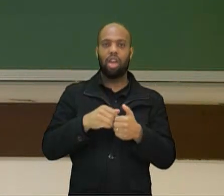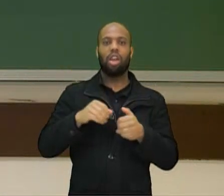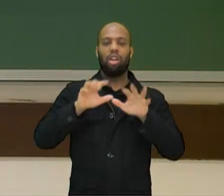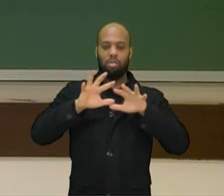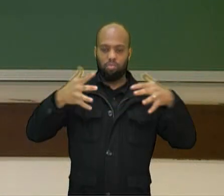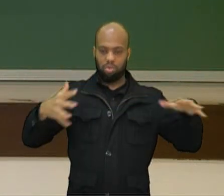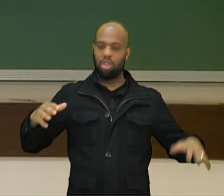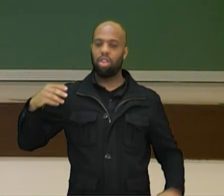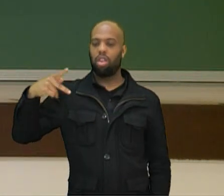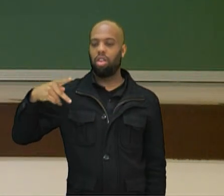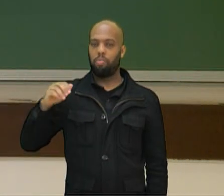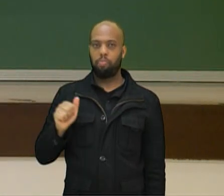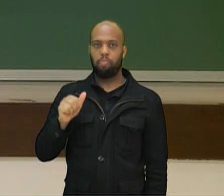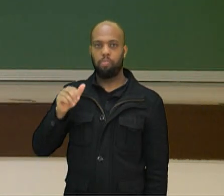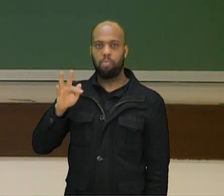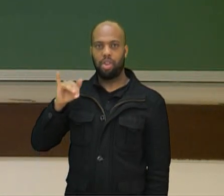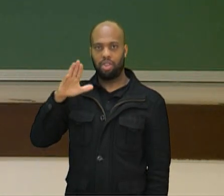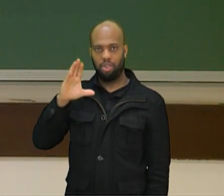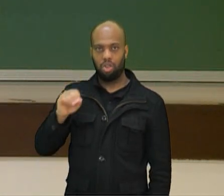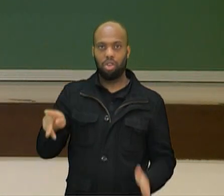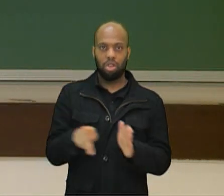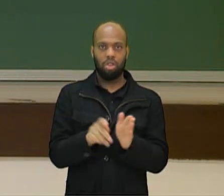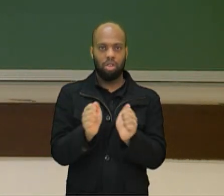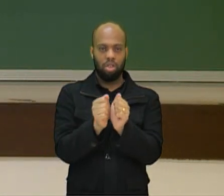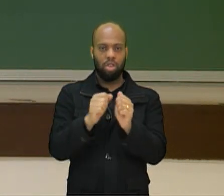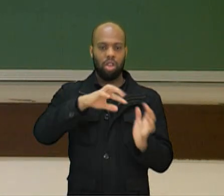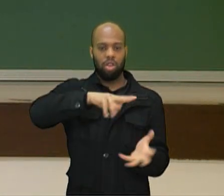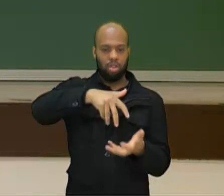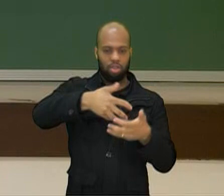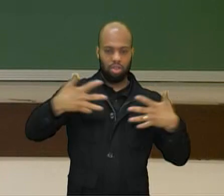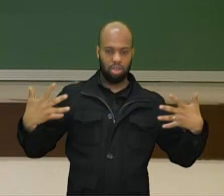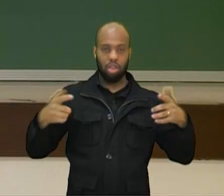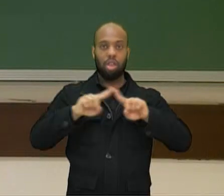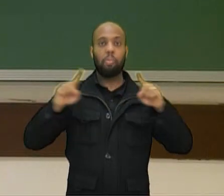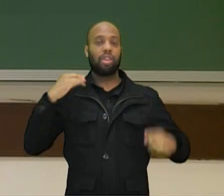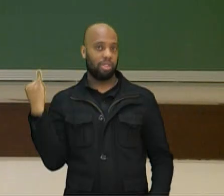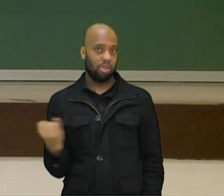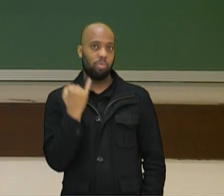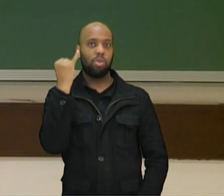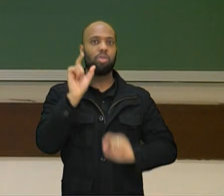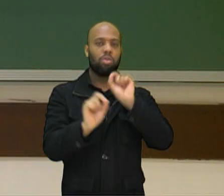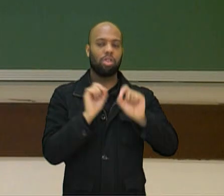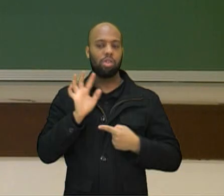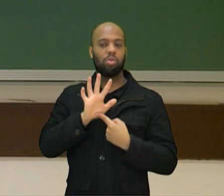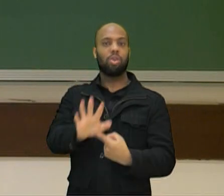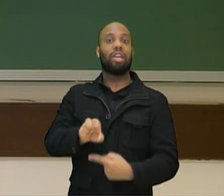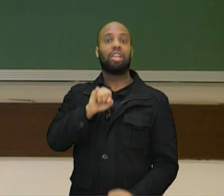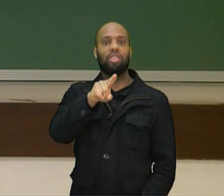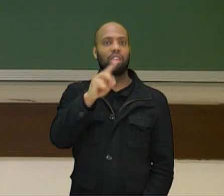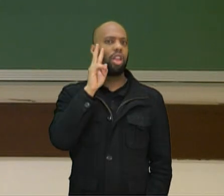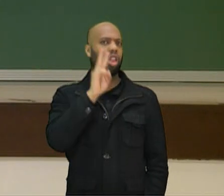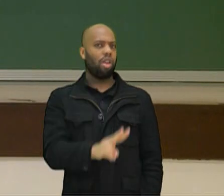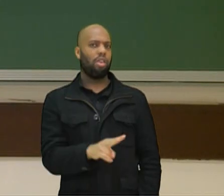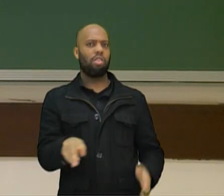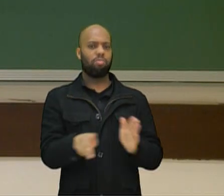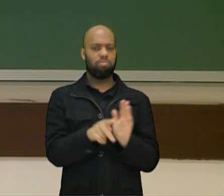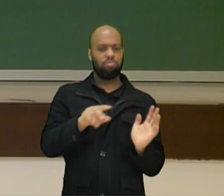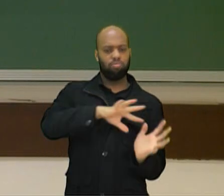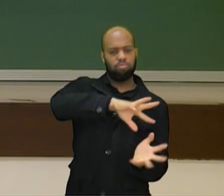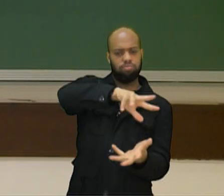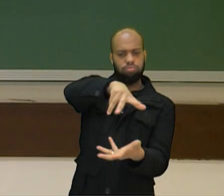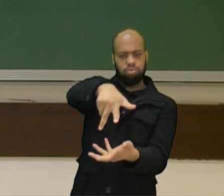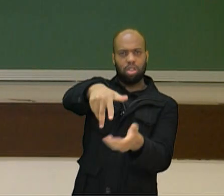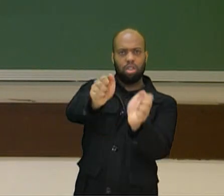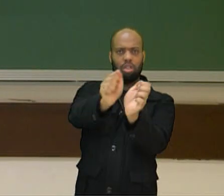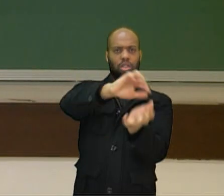quando representamos o nosso planeta no planisfério. Porém, é importante destacar que quando você estiver olhando um mapa mundi e você